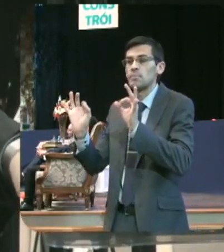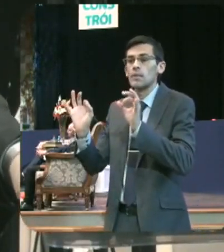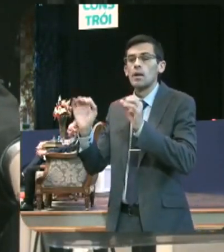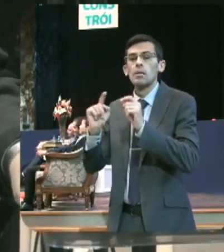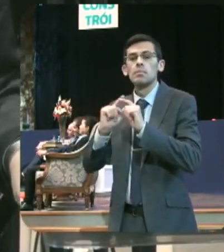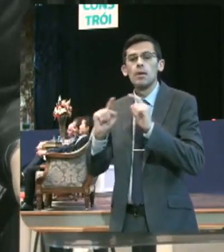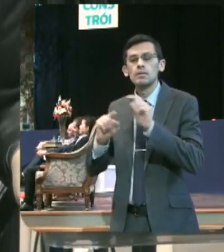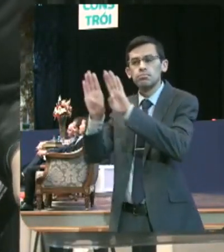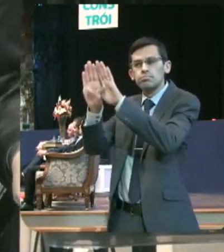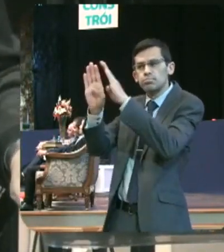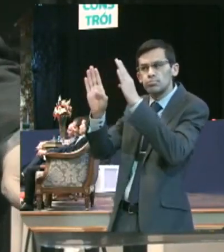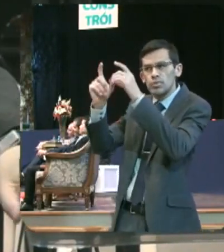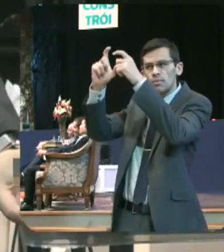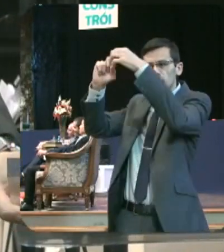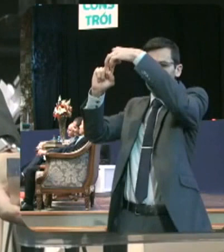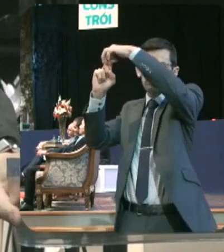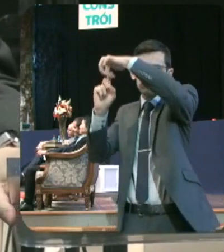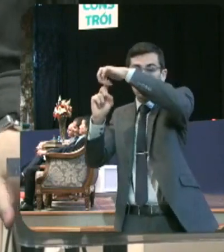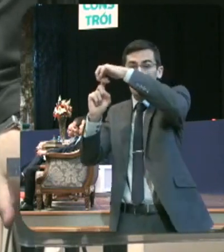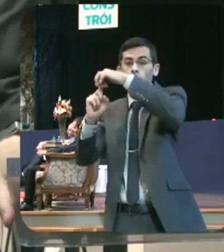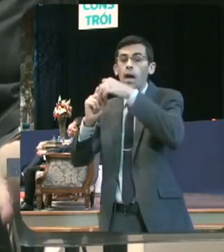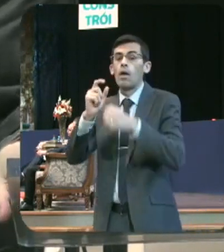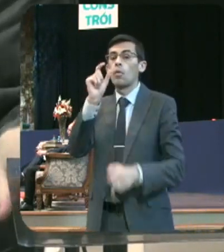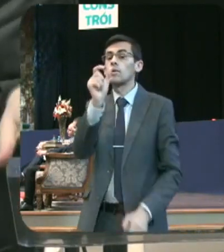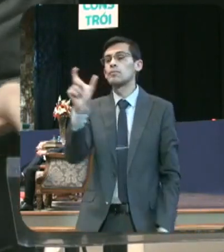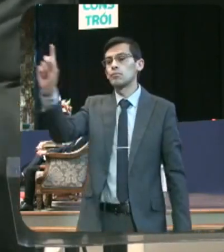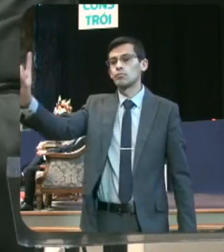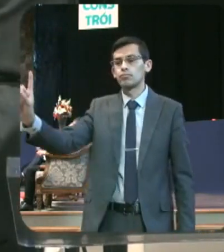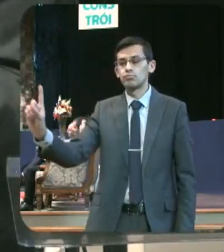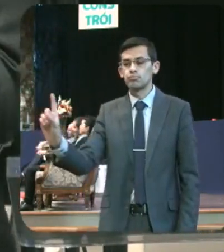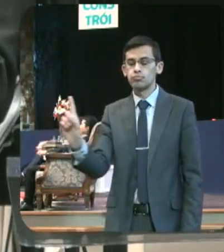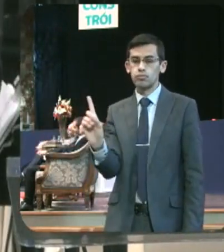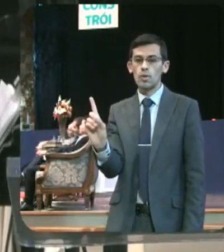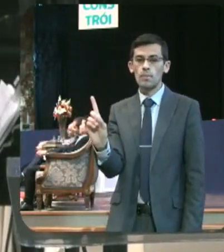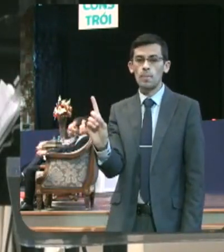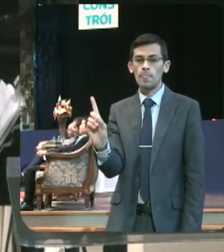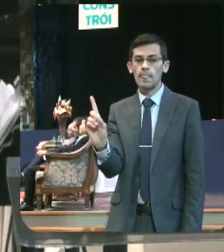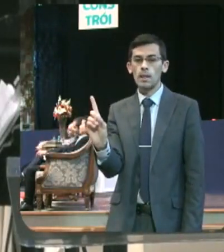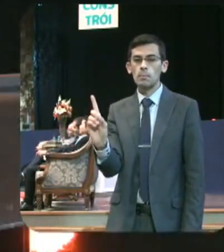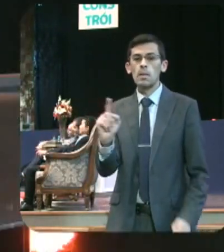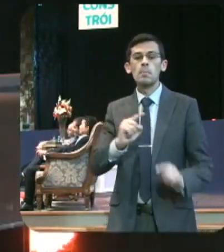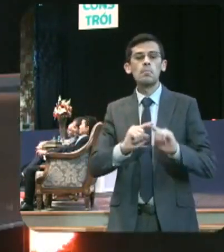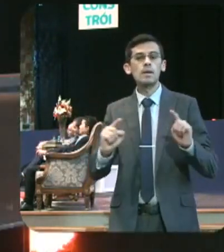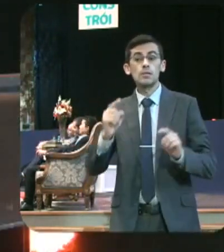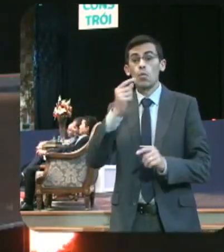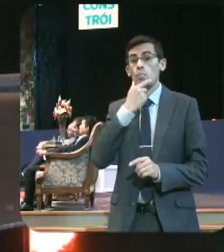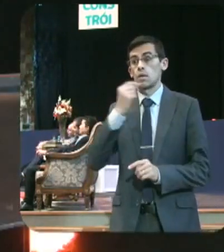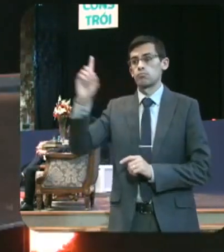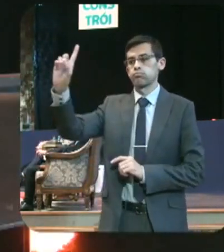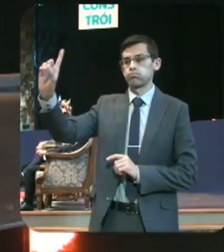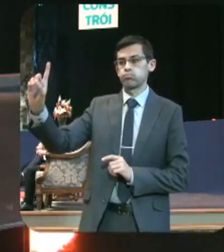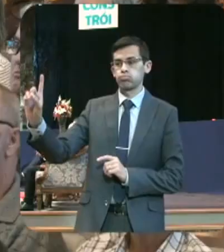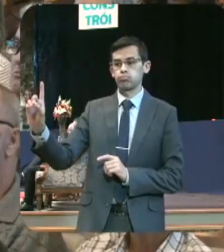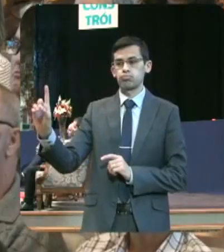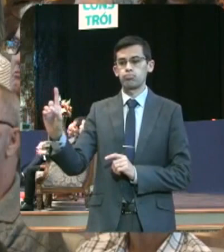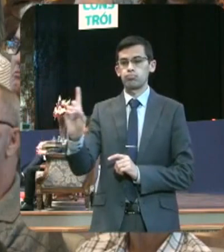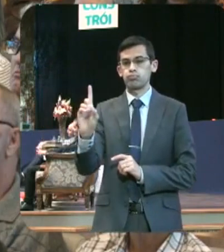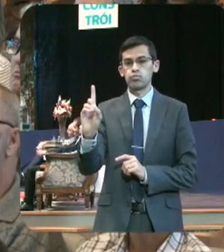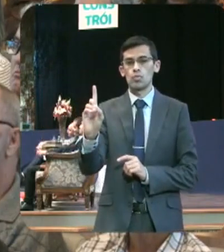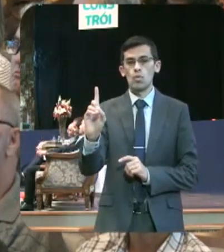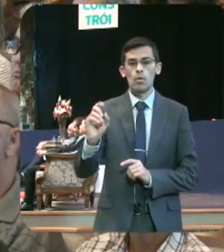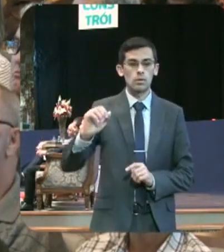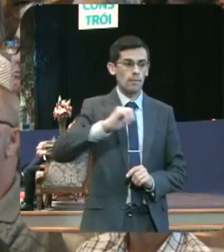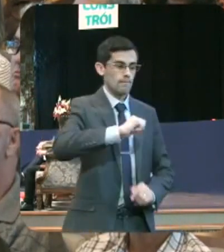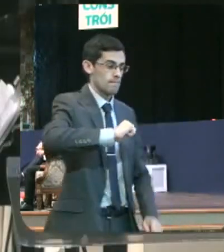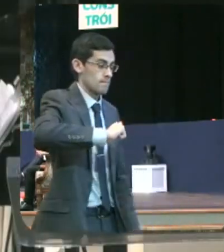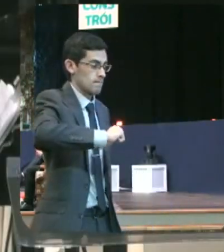pura. Aí entra um garoto, e o pior é que era o mais franzino da classe, e de repente quando